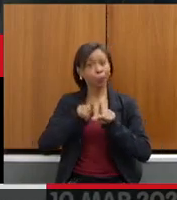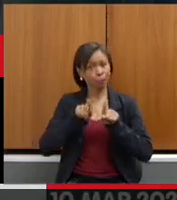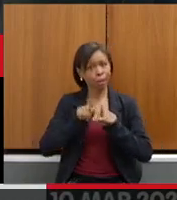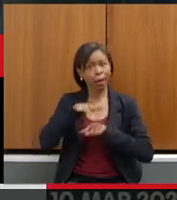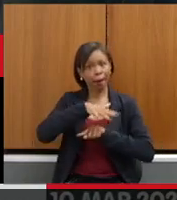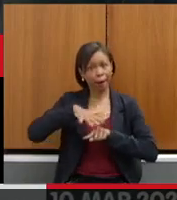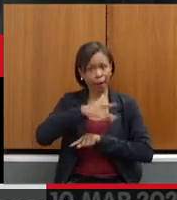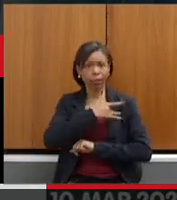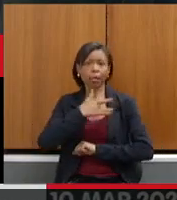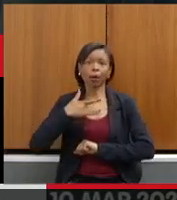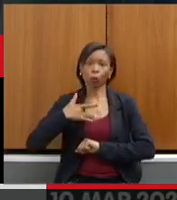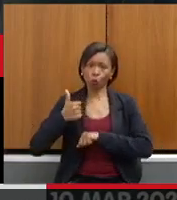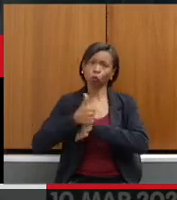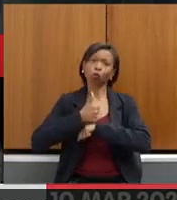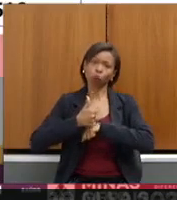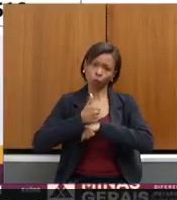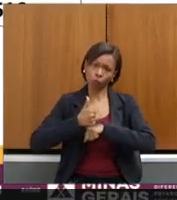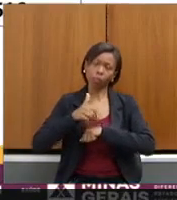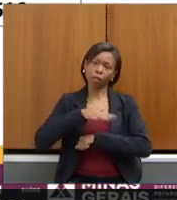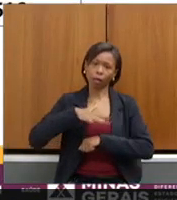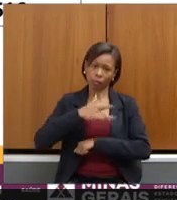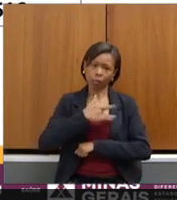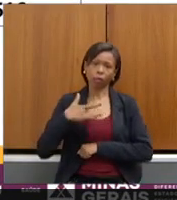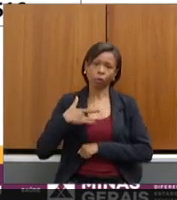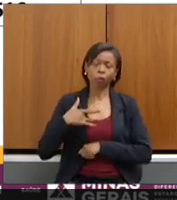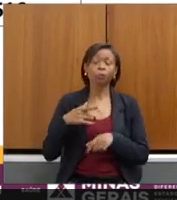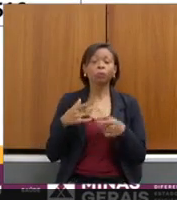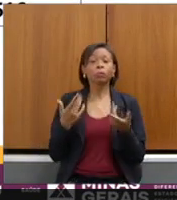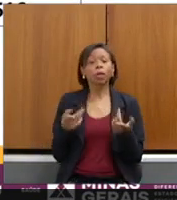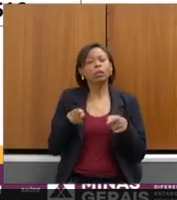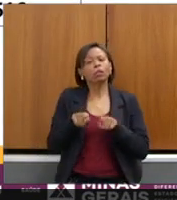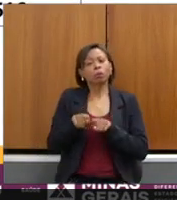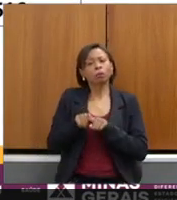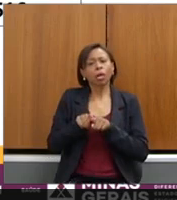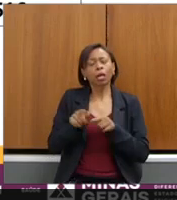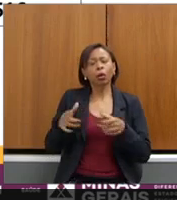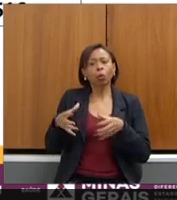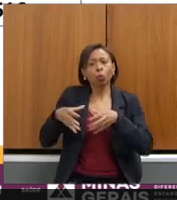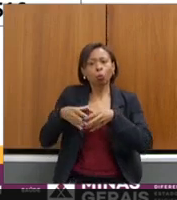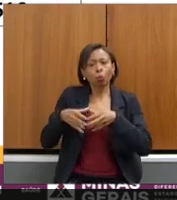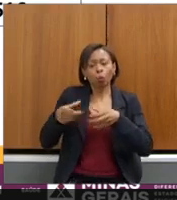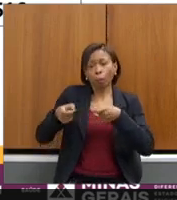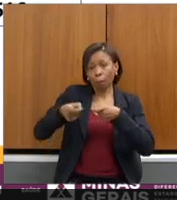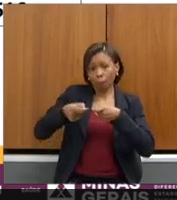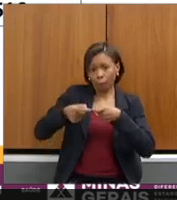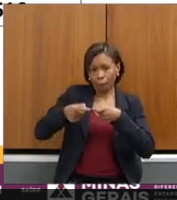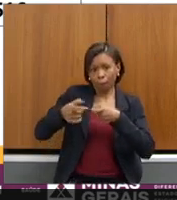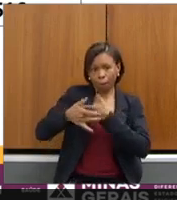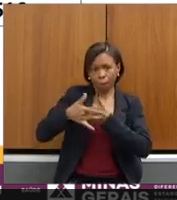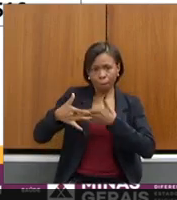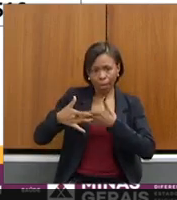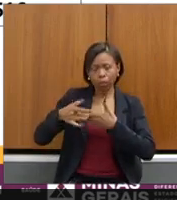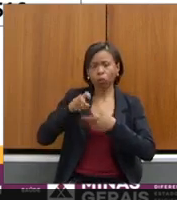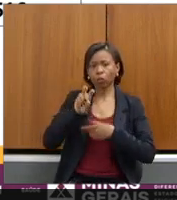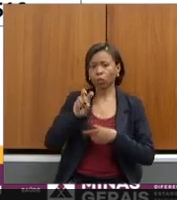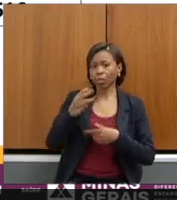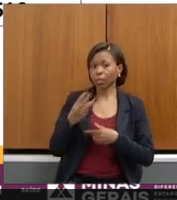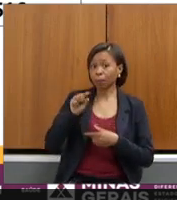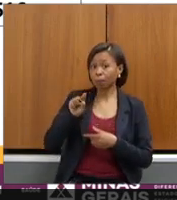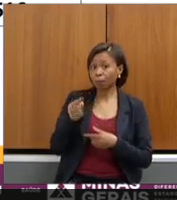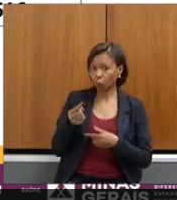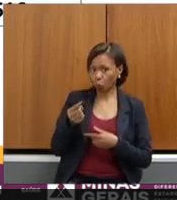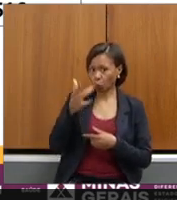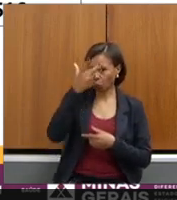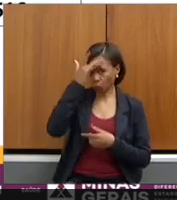também considerados Profissionais de Saúde tá os médicos eles correspondem nos nossos cadastros oficiais a 53 mil